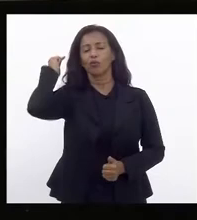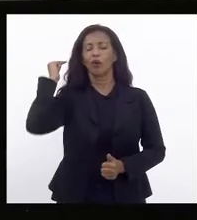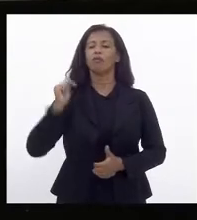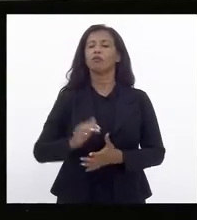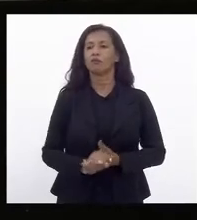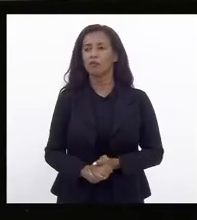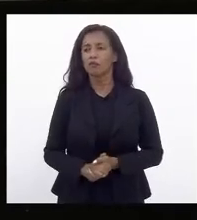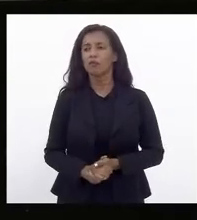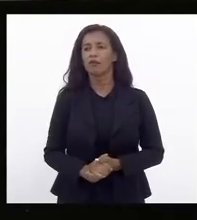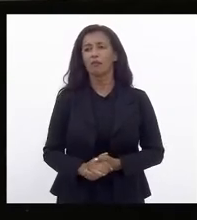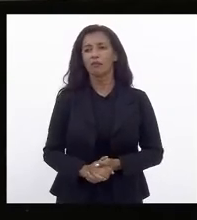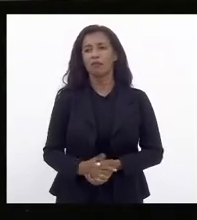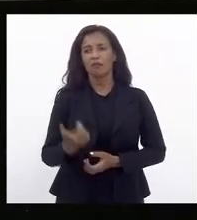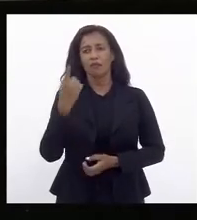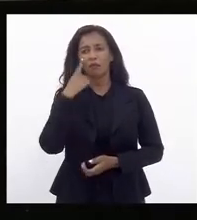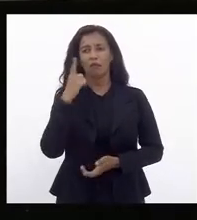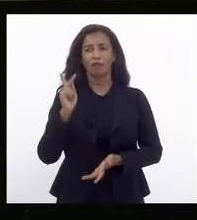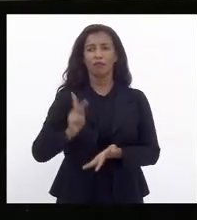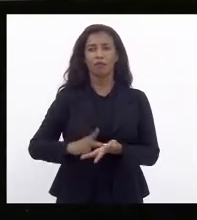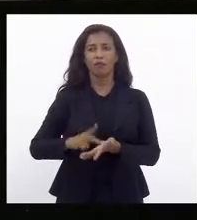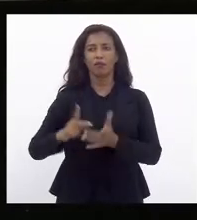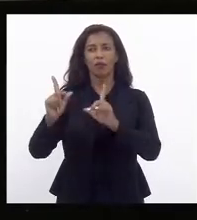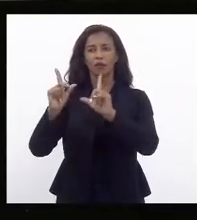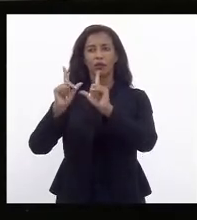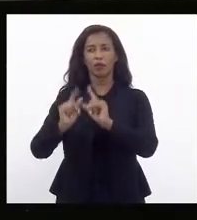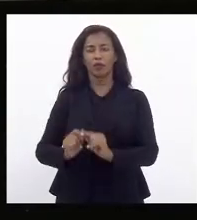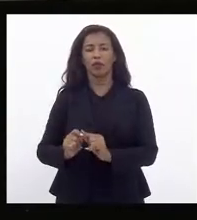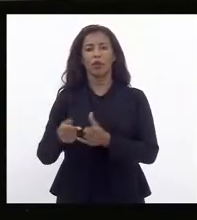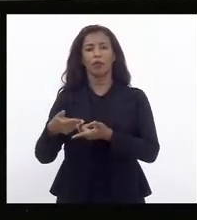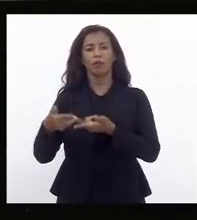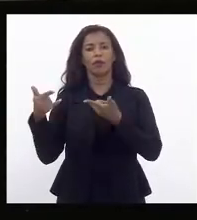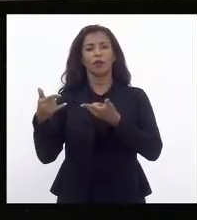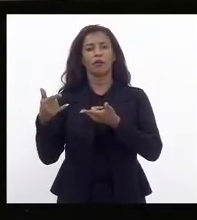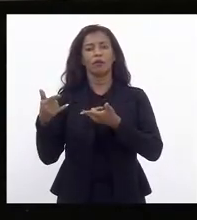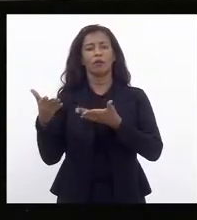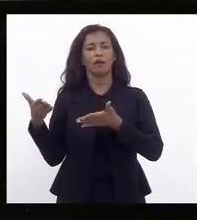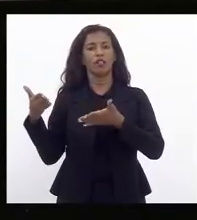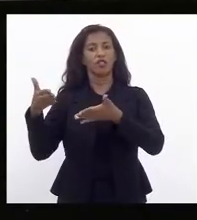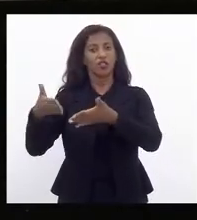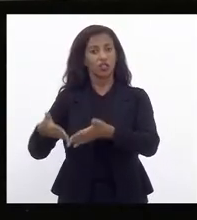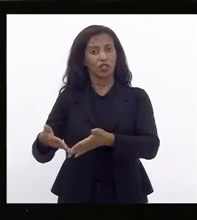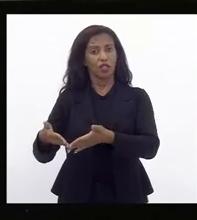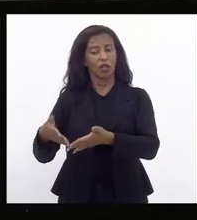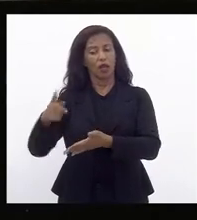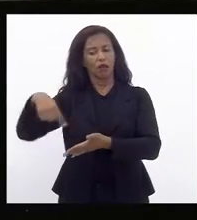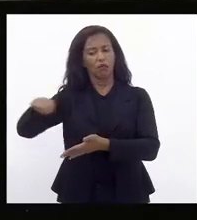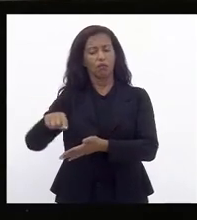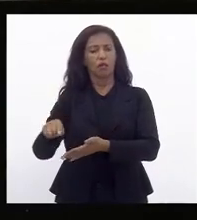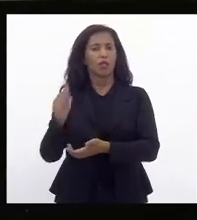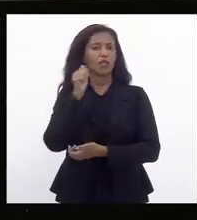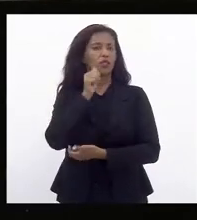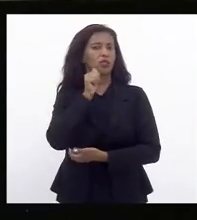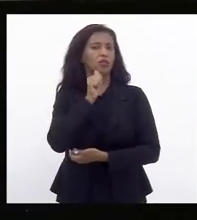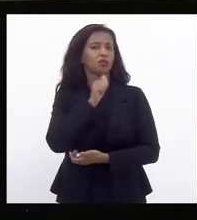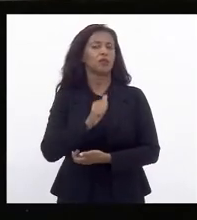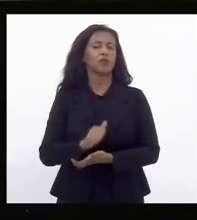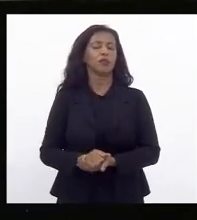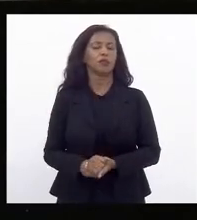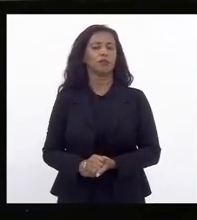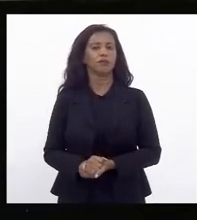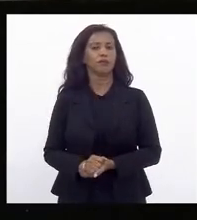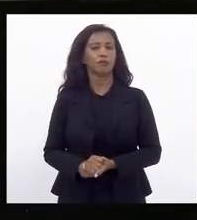frente, para ver se realmente a redução do ICMS, do absorvente, vai chegar na ponta para que as meninas, moças,